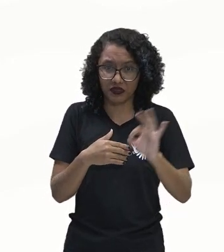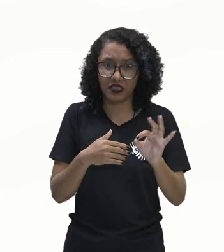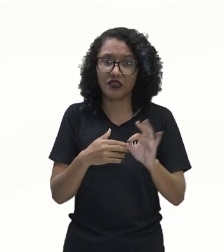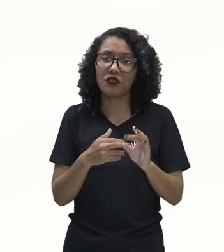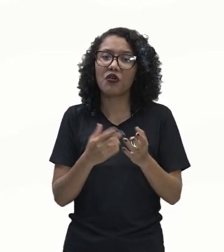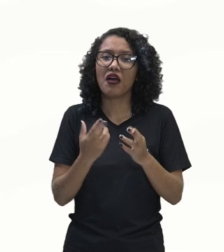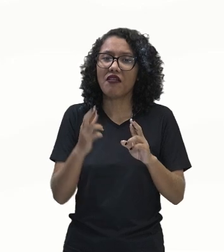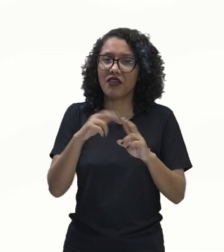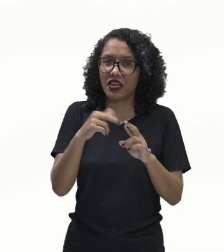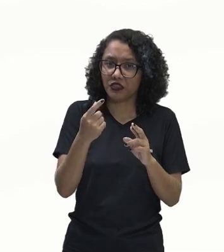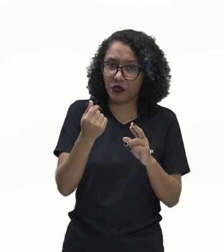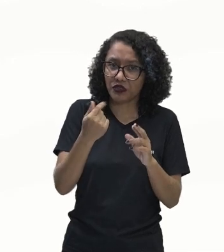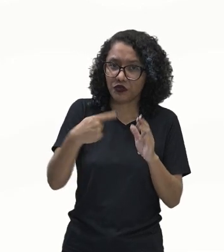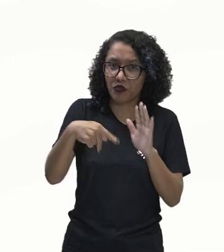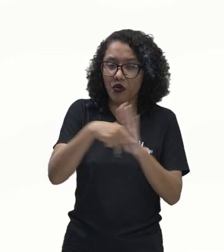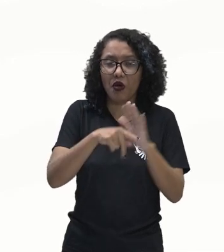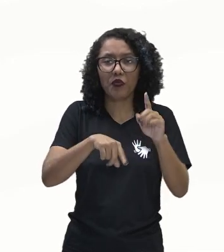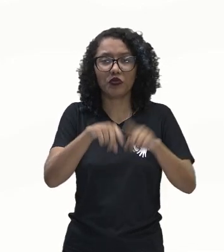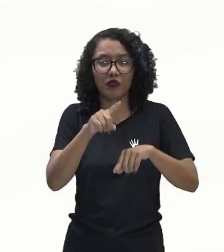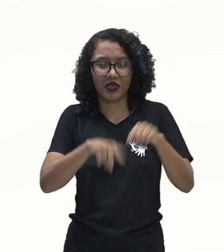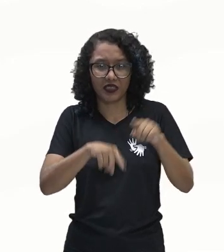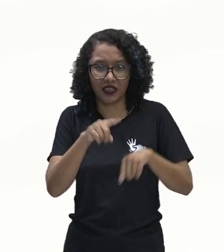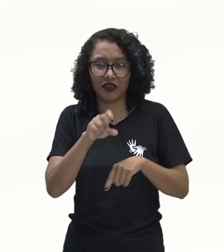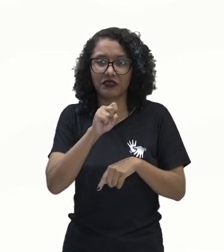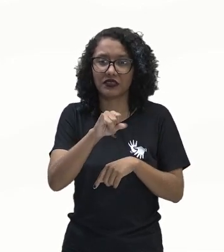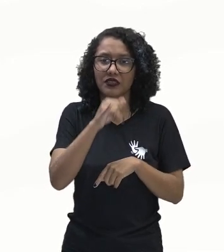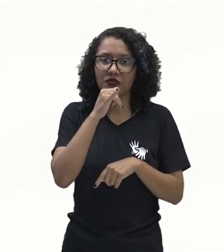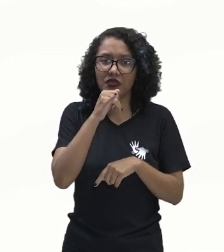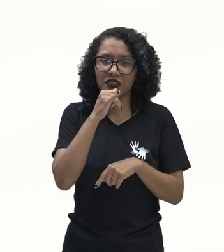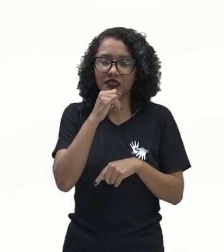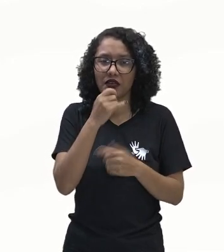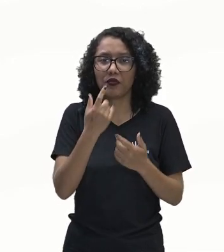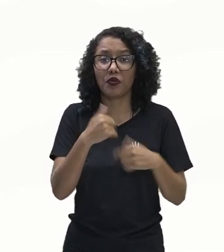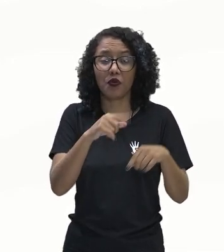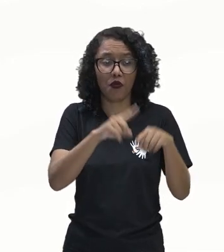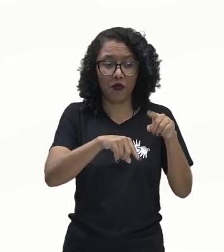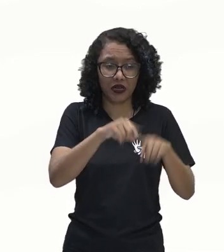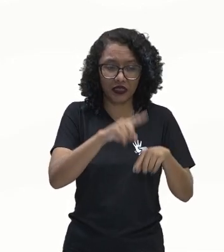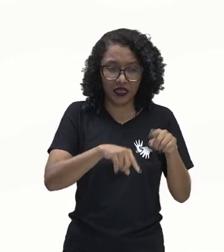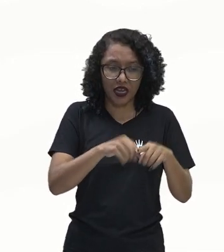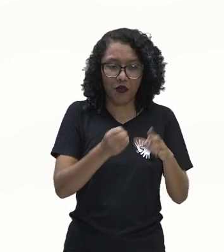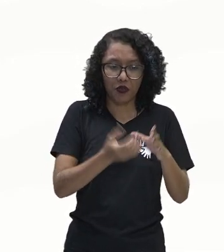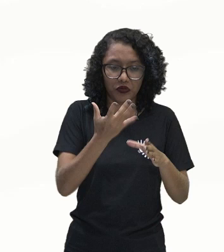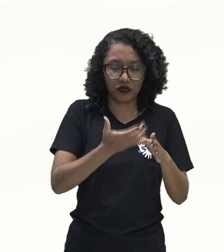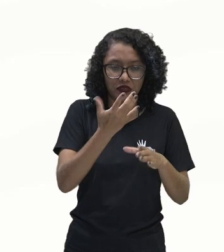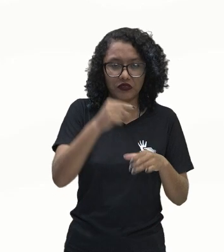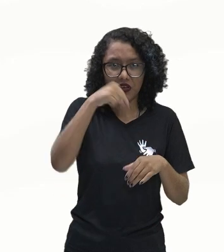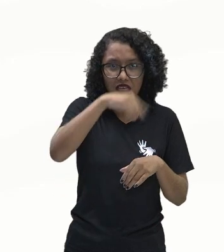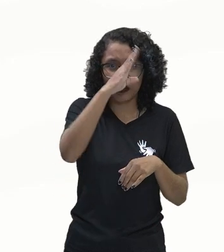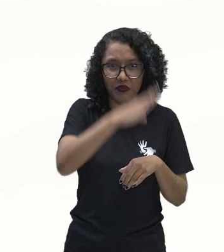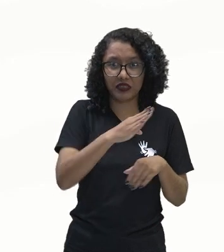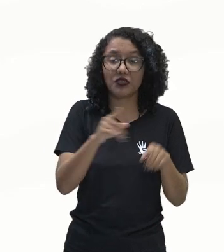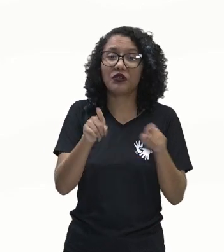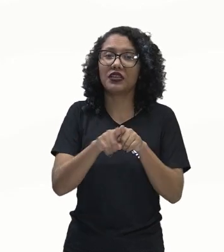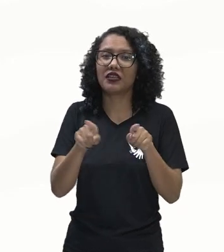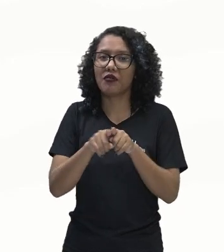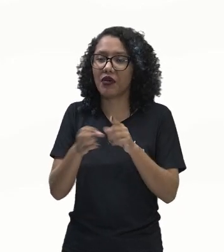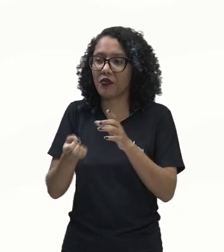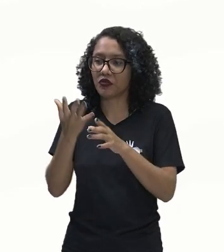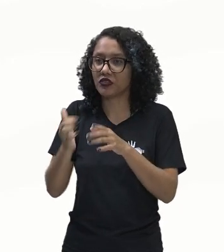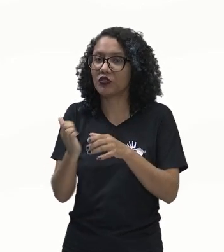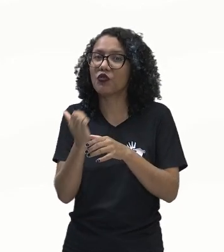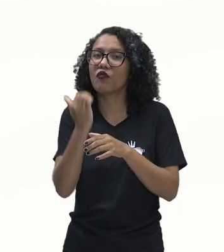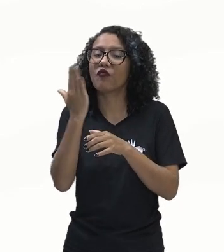um produto produzido no Brasil e um produto estrangeiro, e esses produtos fossem iguais, o